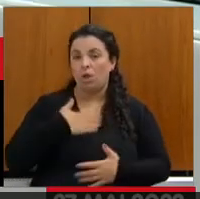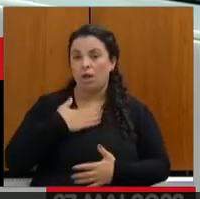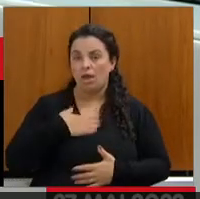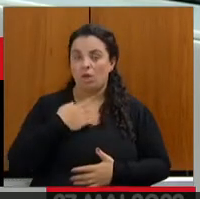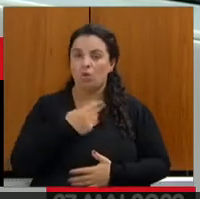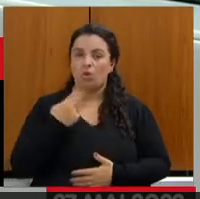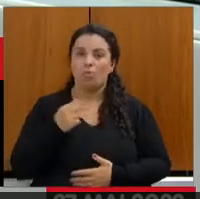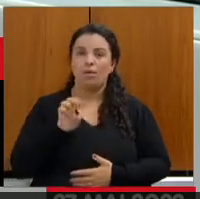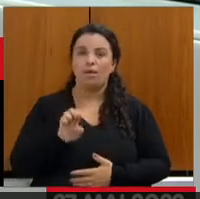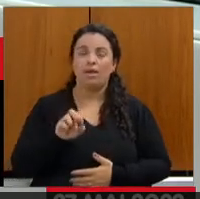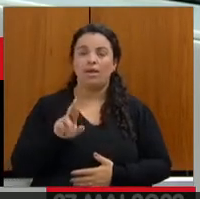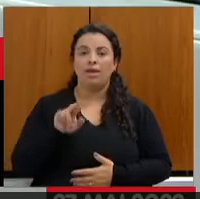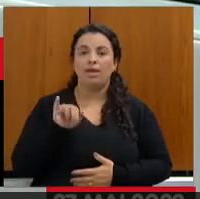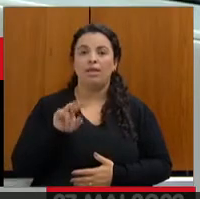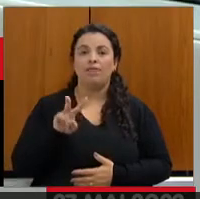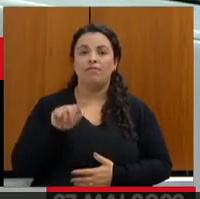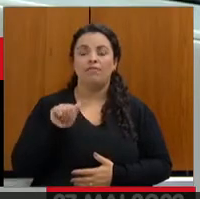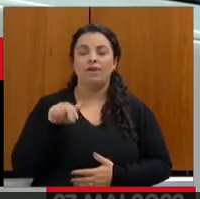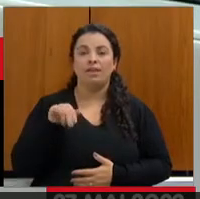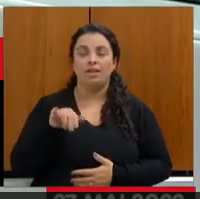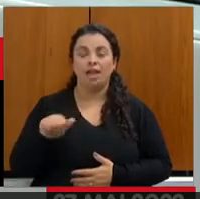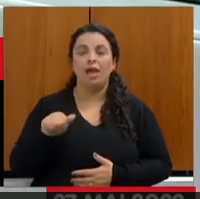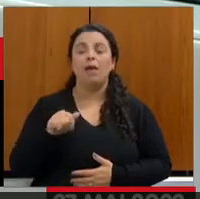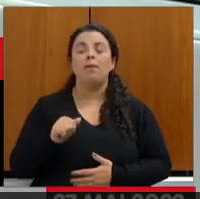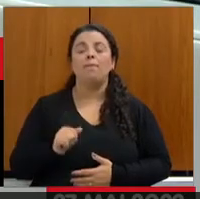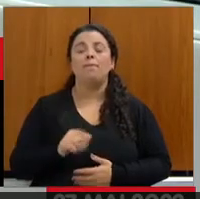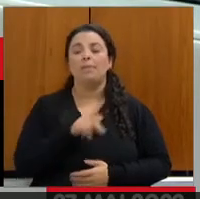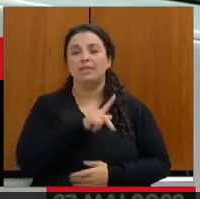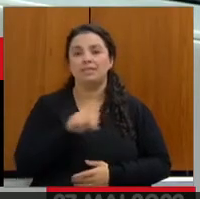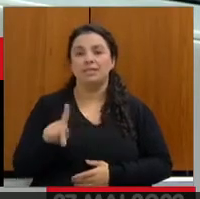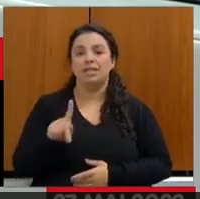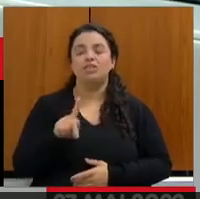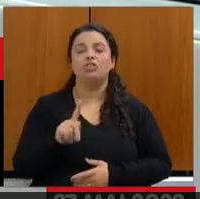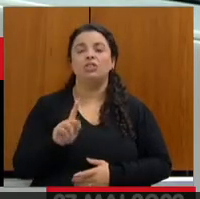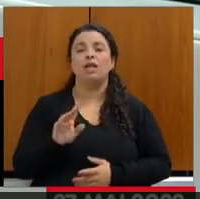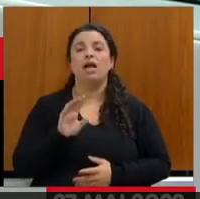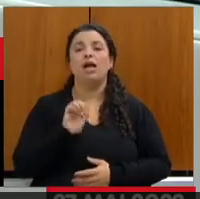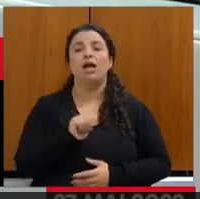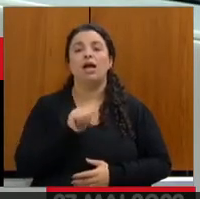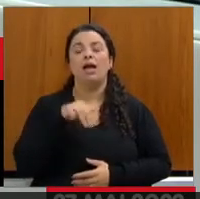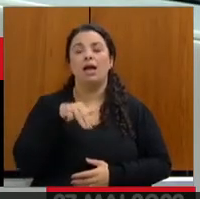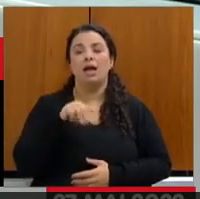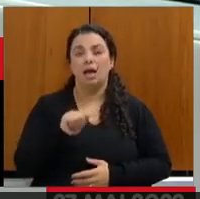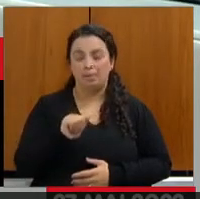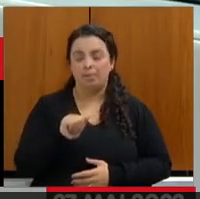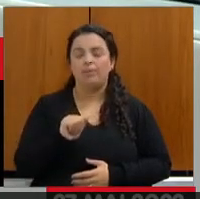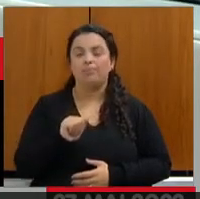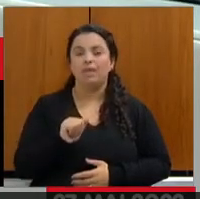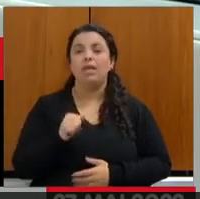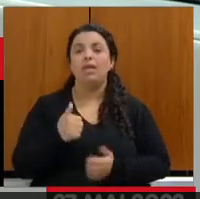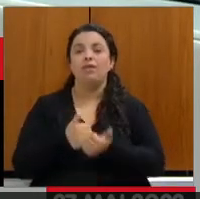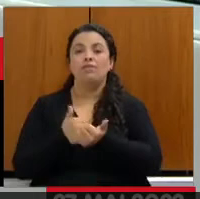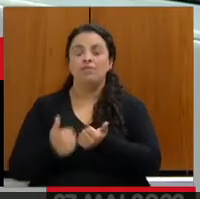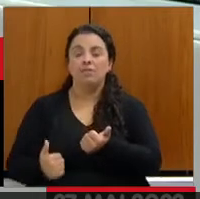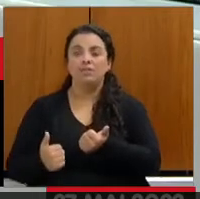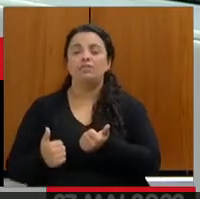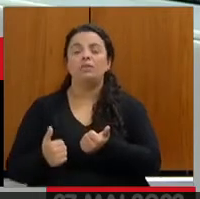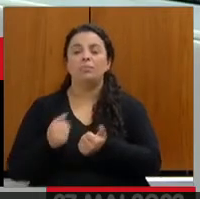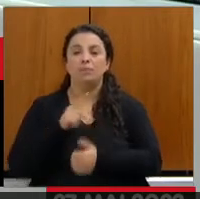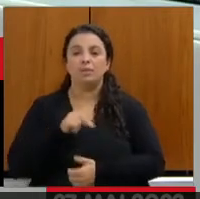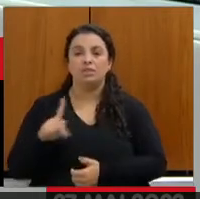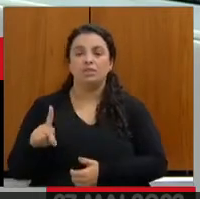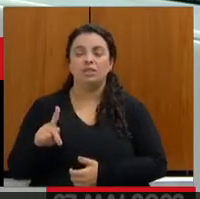Braz presidente da amma associação mulheres em ação de João Monlevade e vice presidente da 65ª